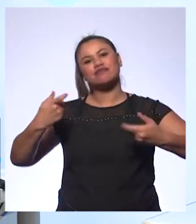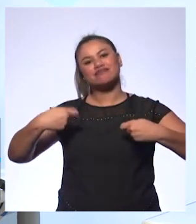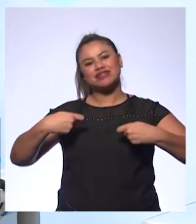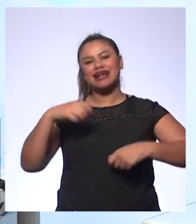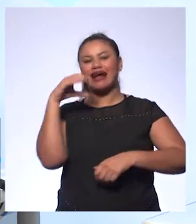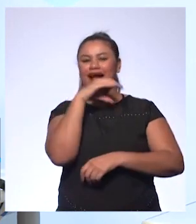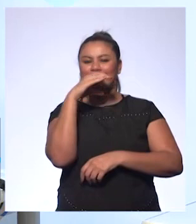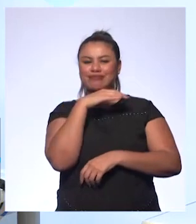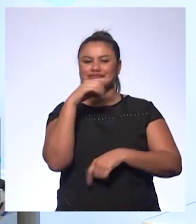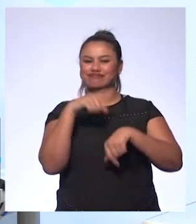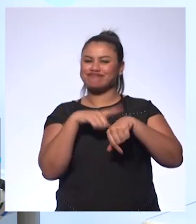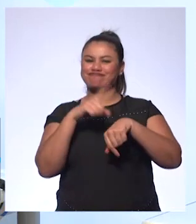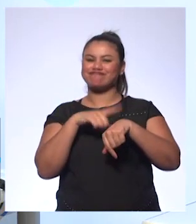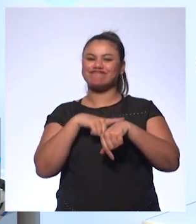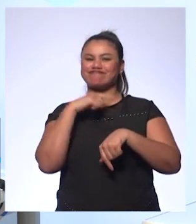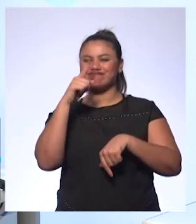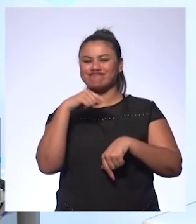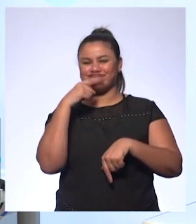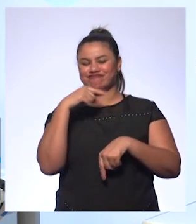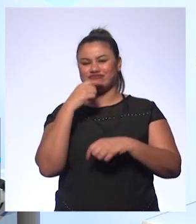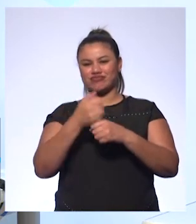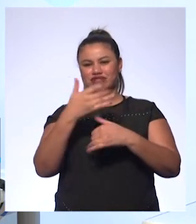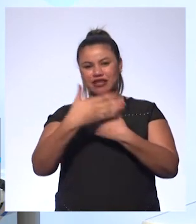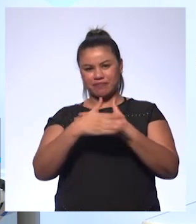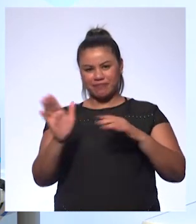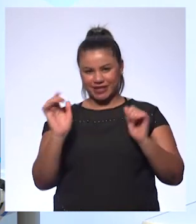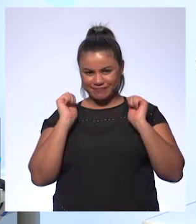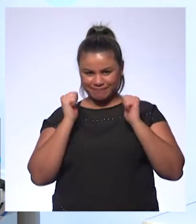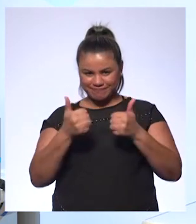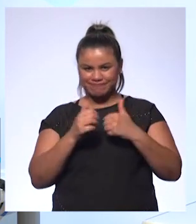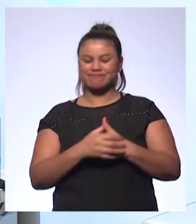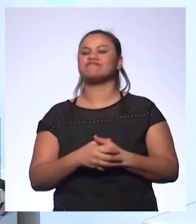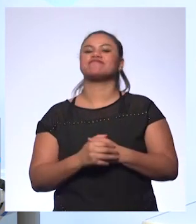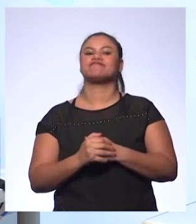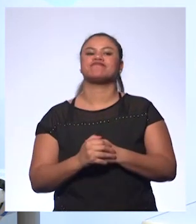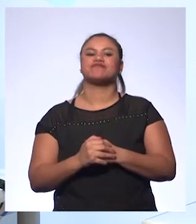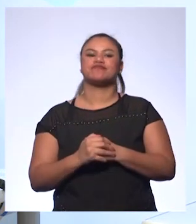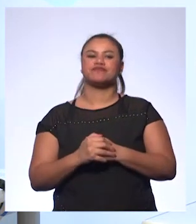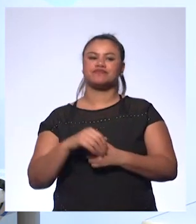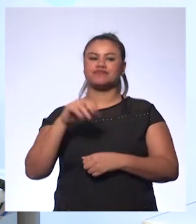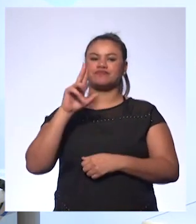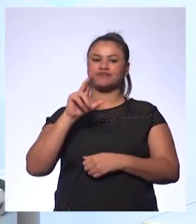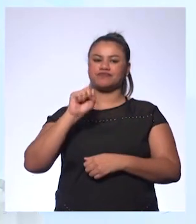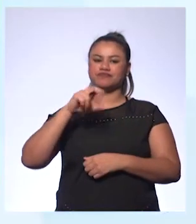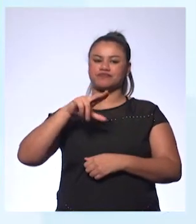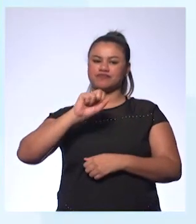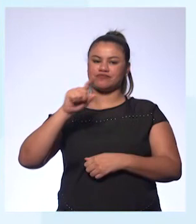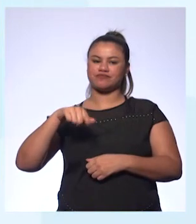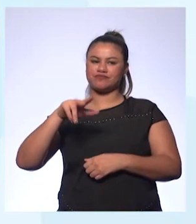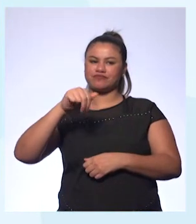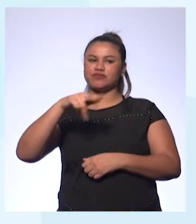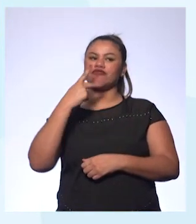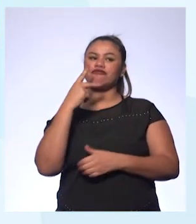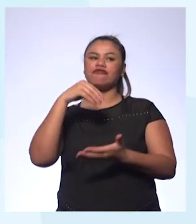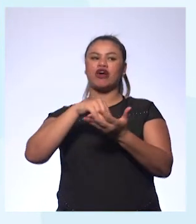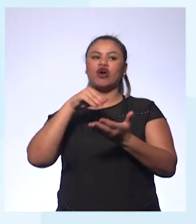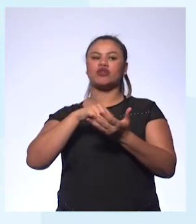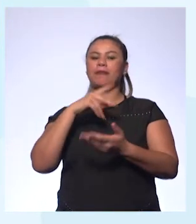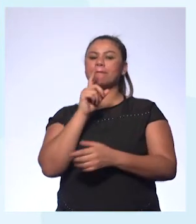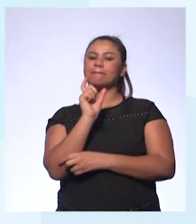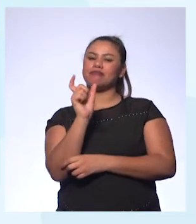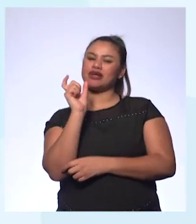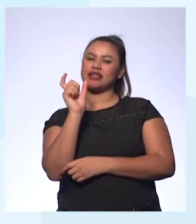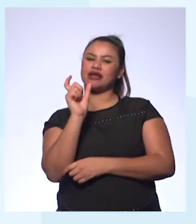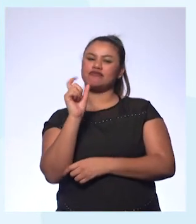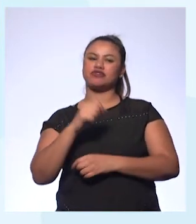não pode dar muito tempo aí porque ele deixando sempre o chat aberto tá vamos ver agora então tem elas usa E aí tá faltando uma palavra aí